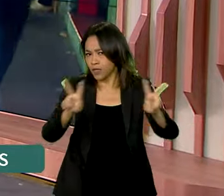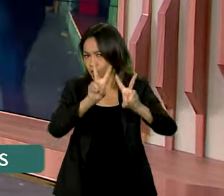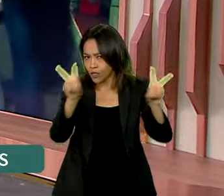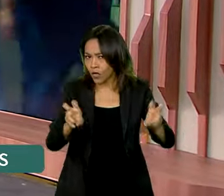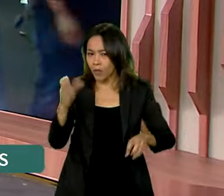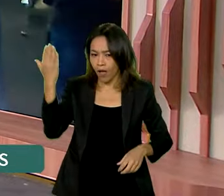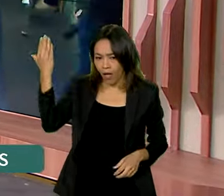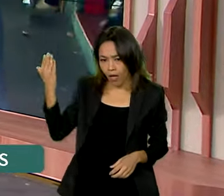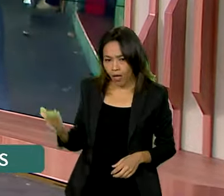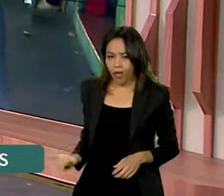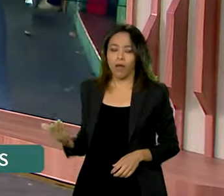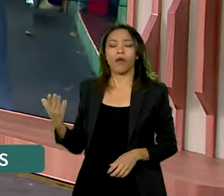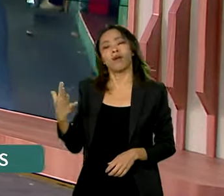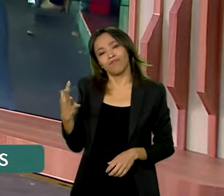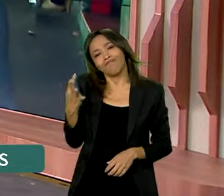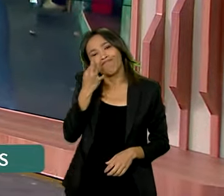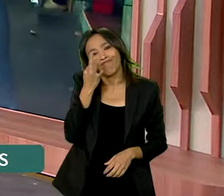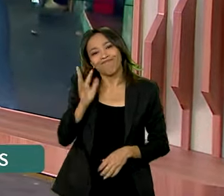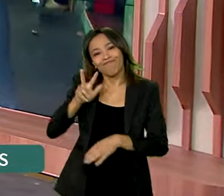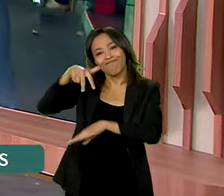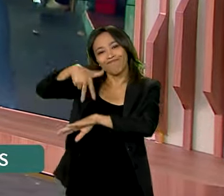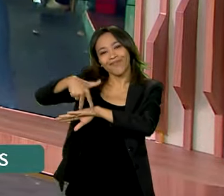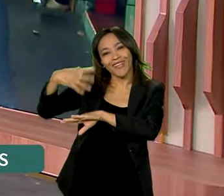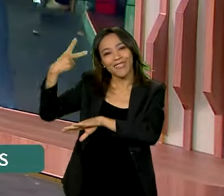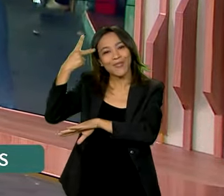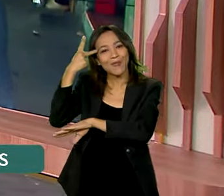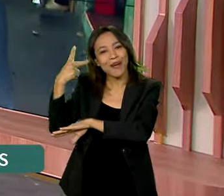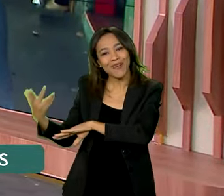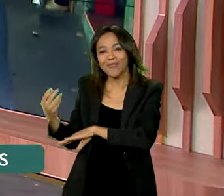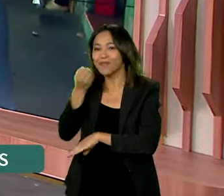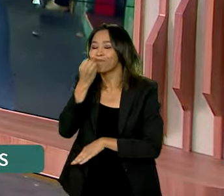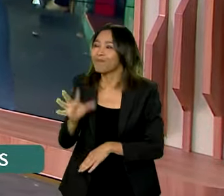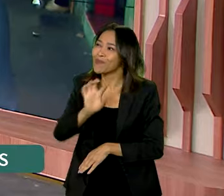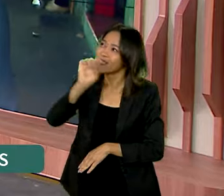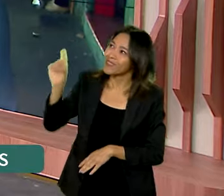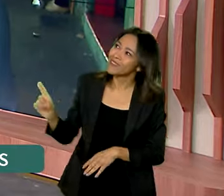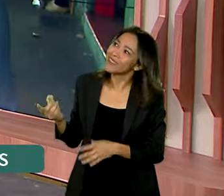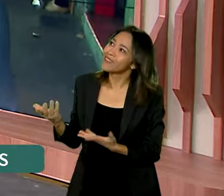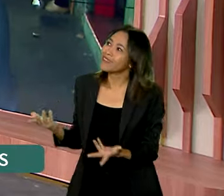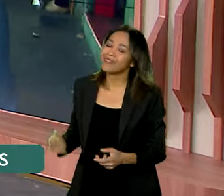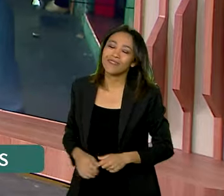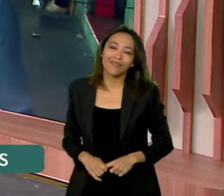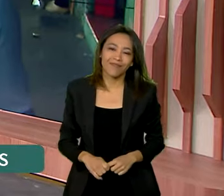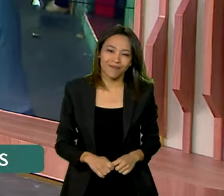Soldi, que fala ao vivo com a gente lá de São Paulo. Bom dia, Dimas.